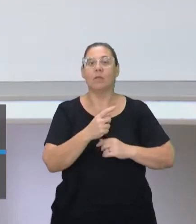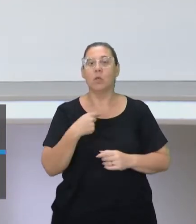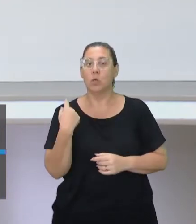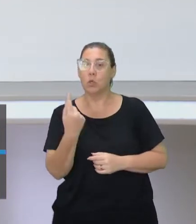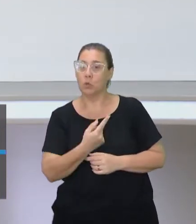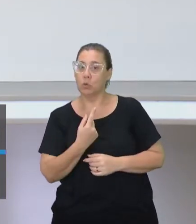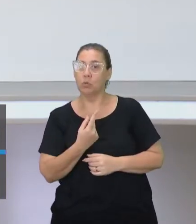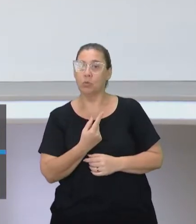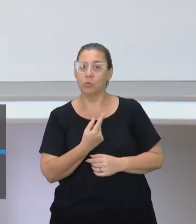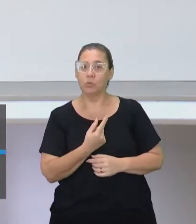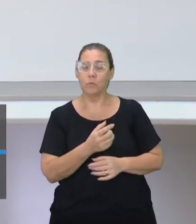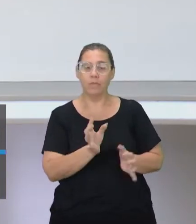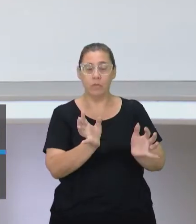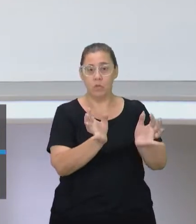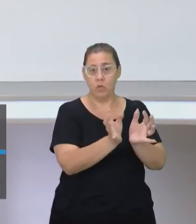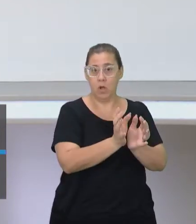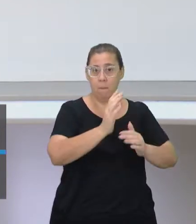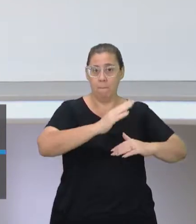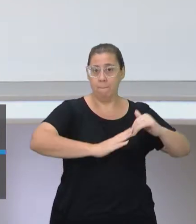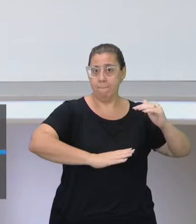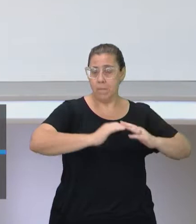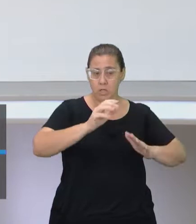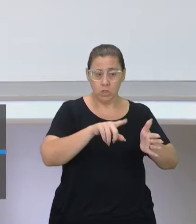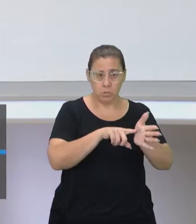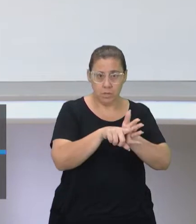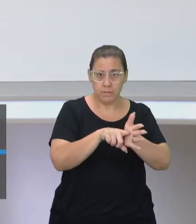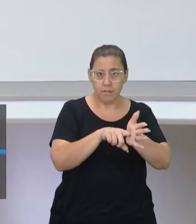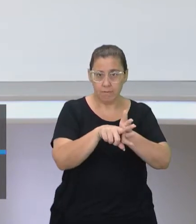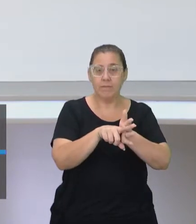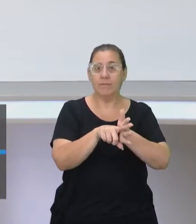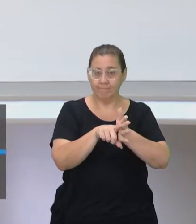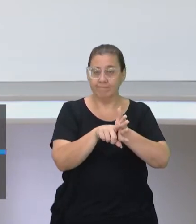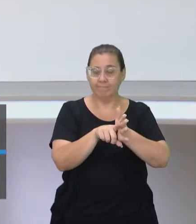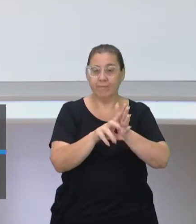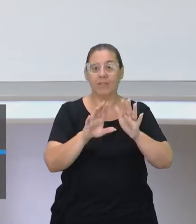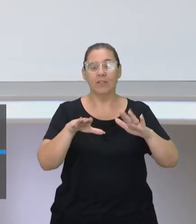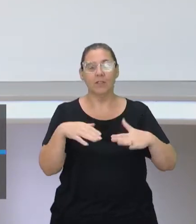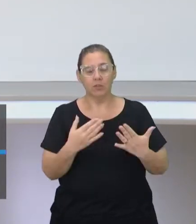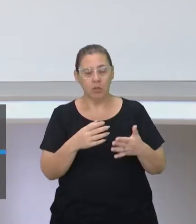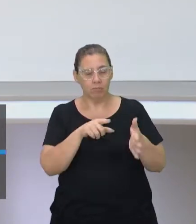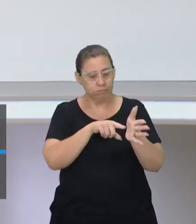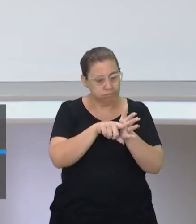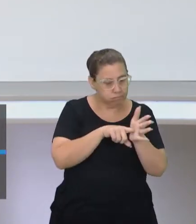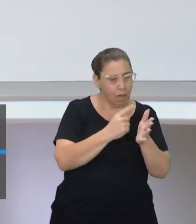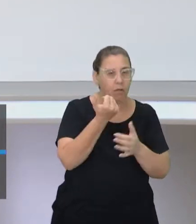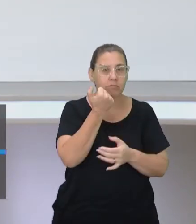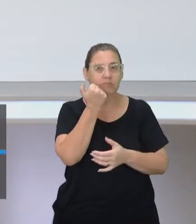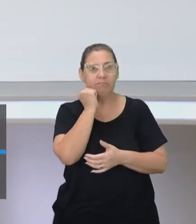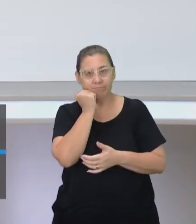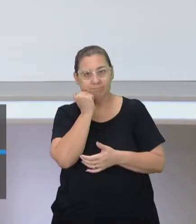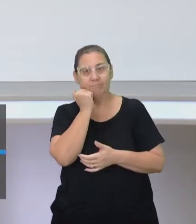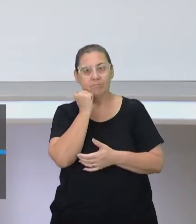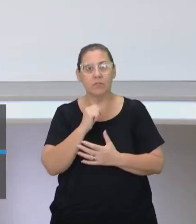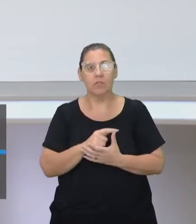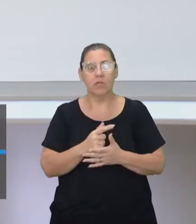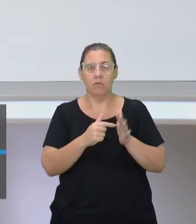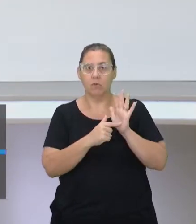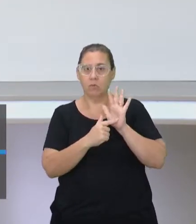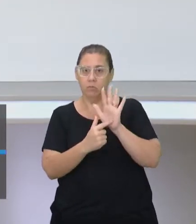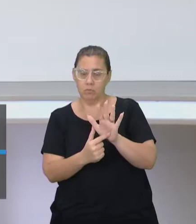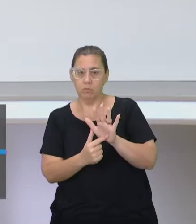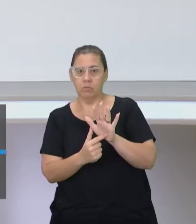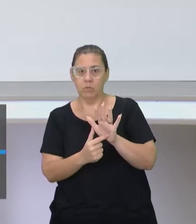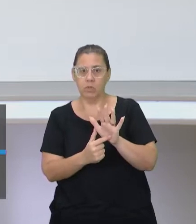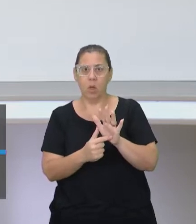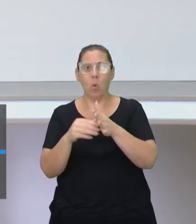no eixo de habilidades de pesquisa. Então estamos em investigação científica. Eu vou passar para vocês hoje